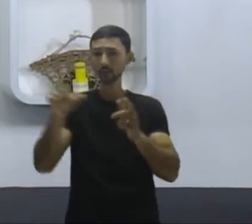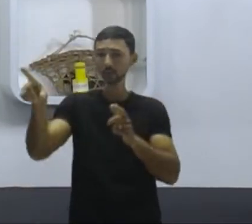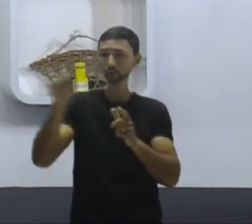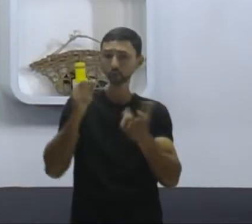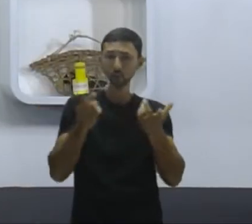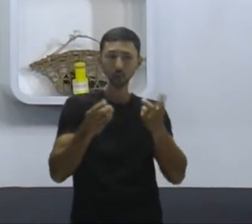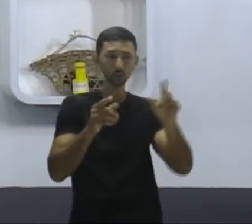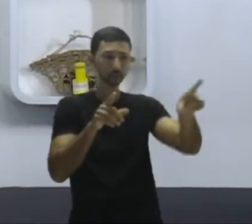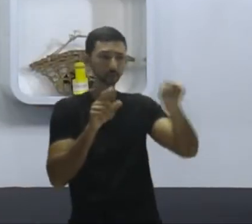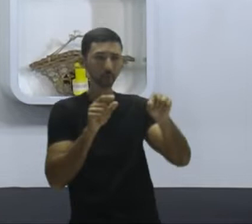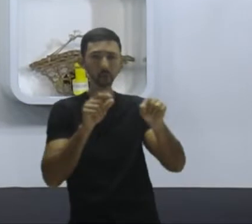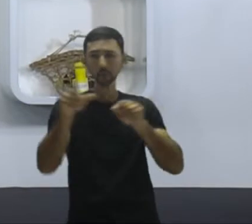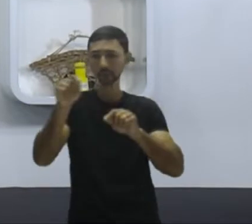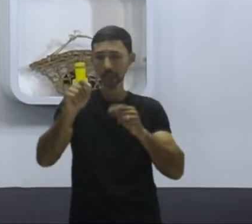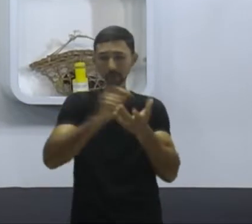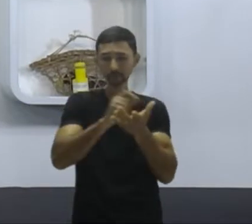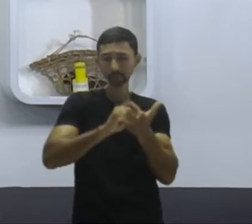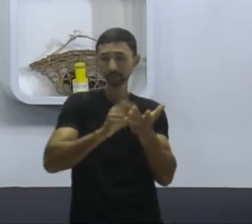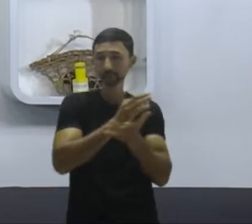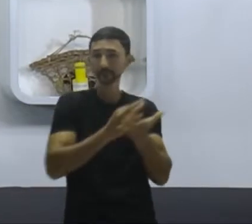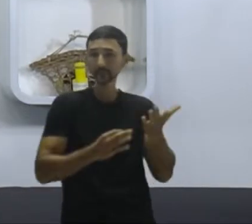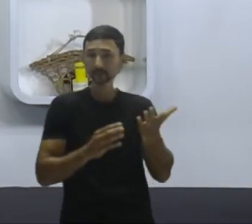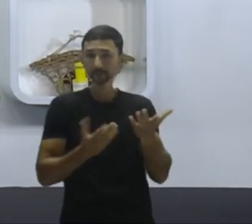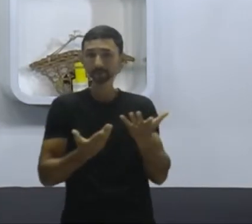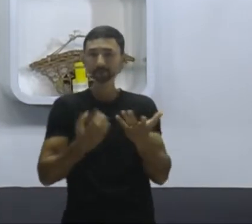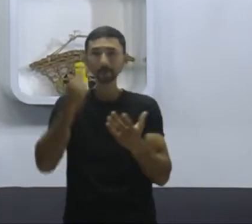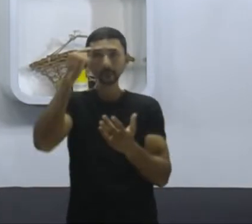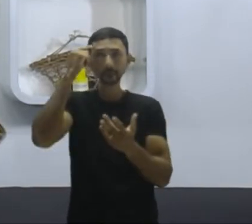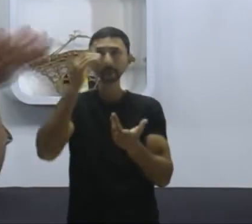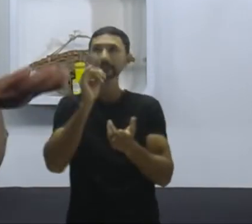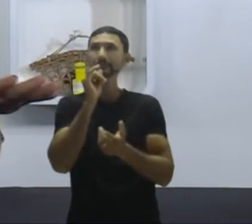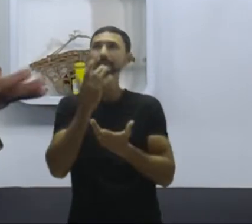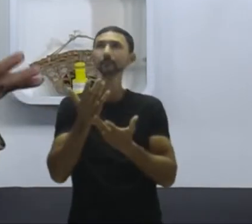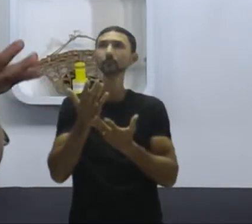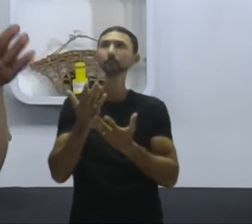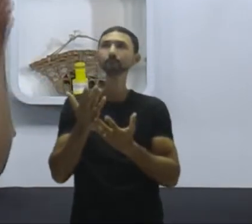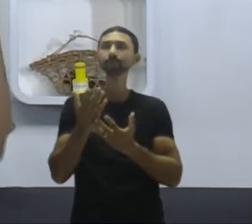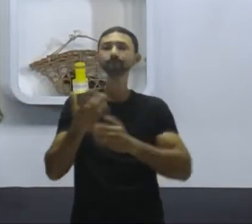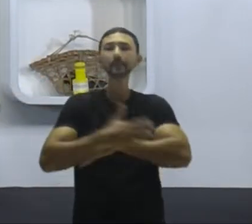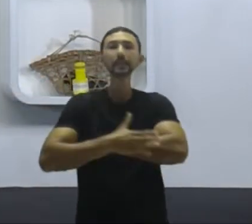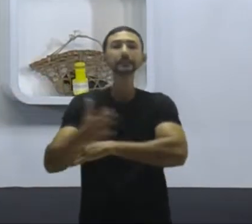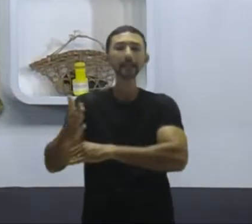um determinado gênero, certo? Vamos pensar assim na sala de aula.